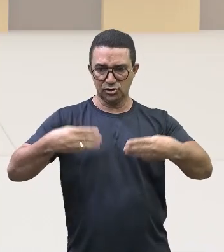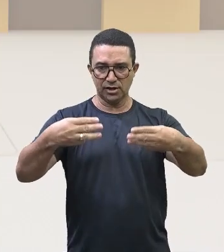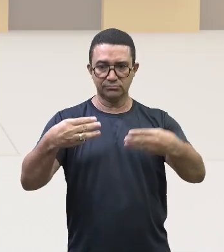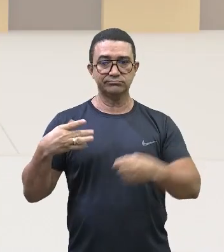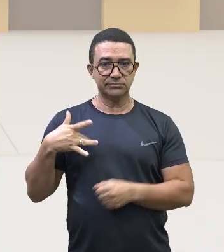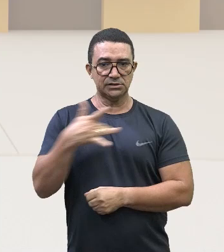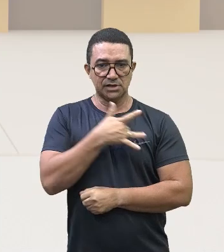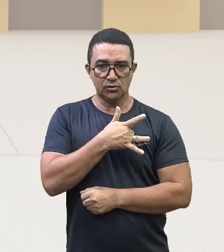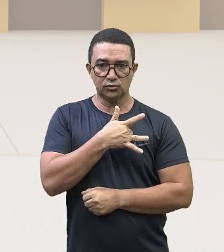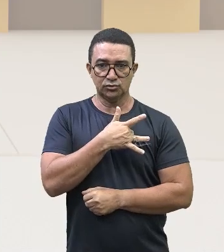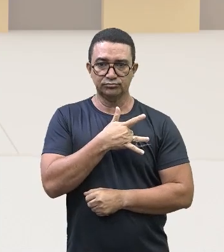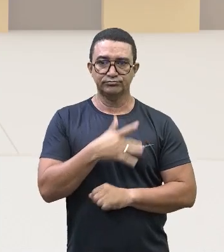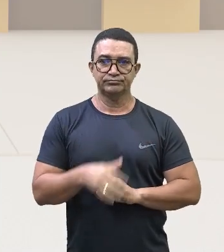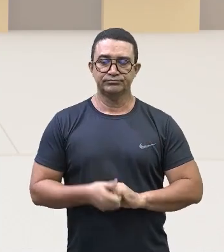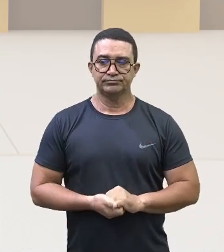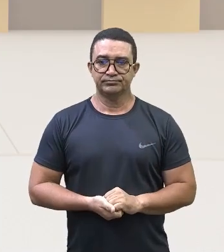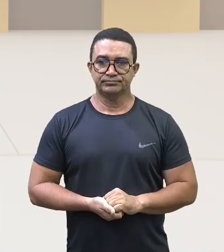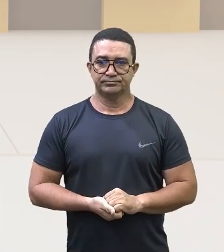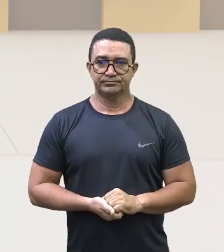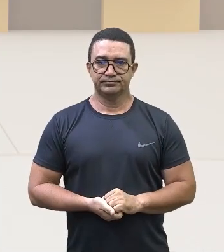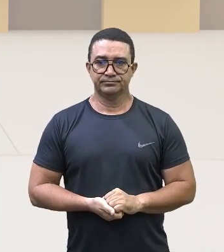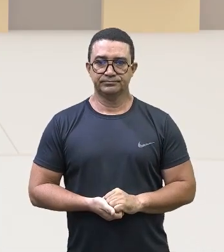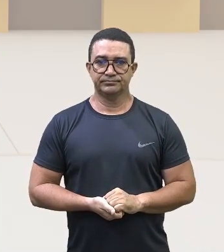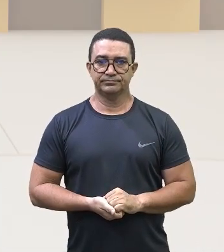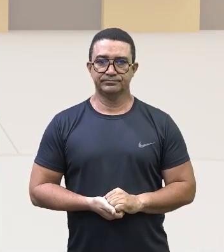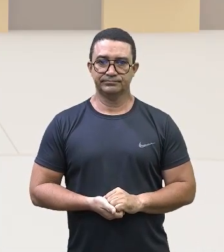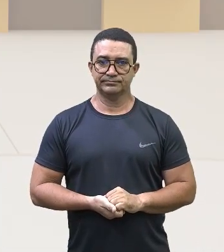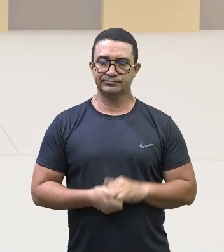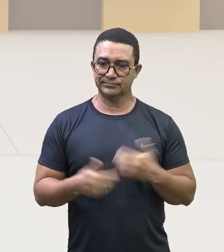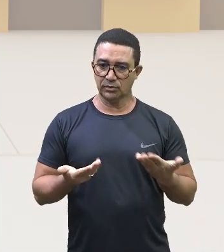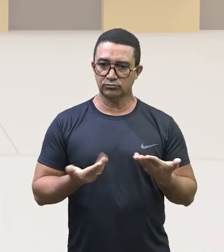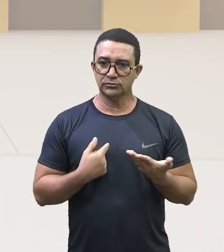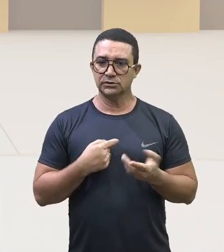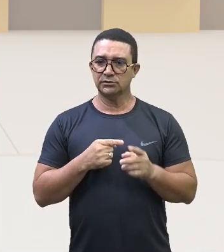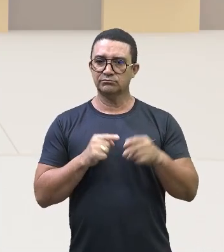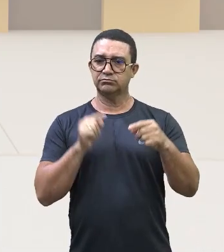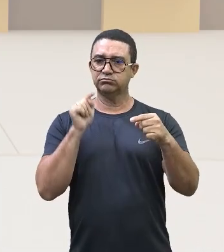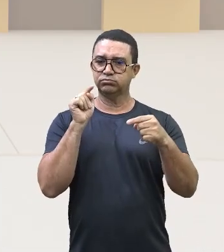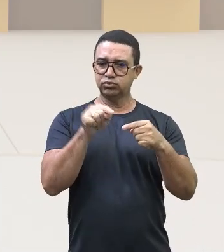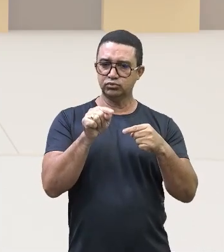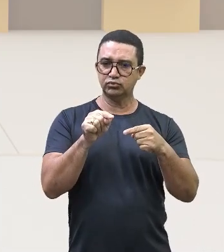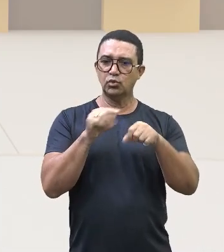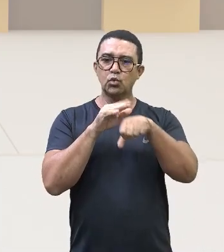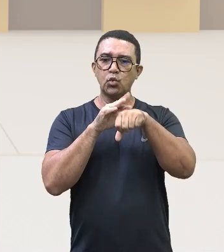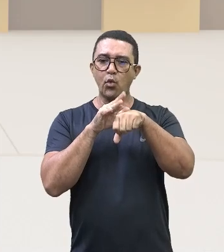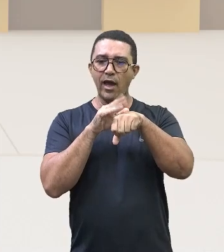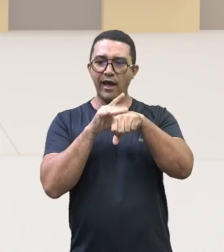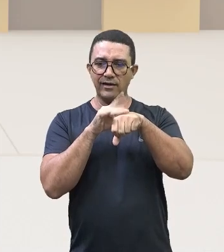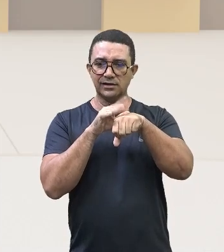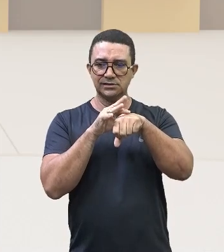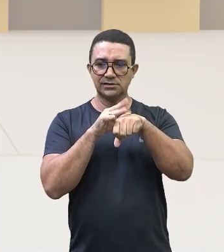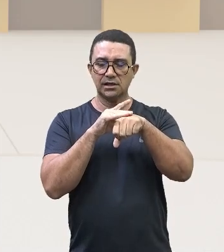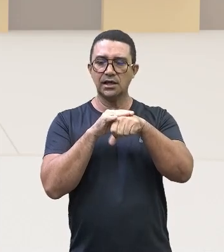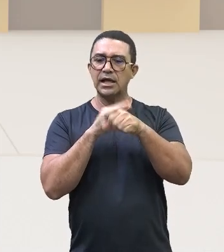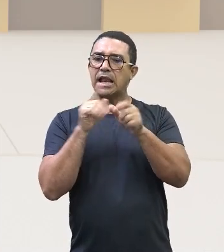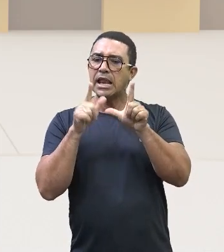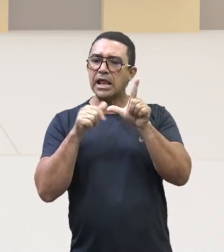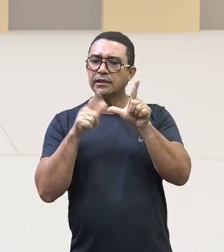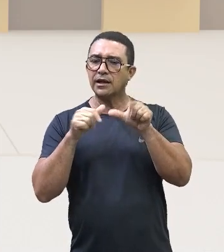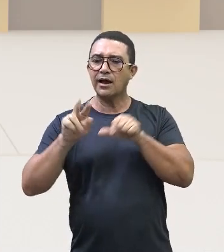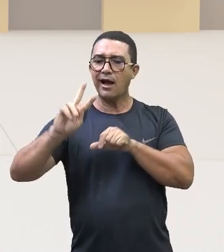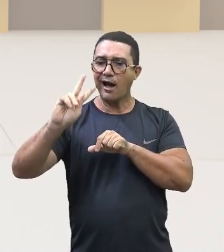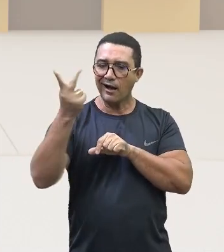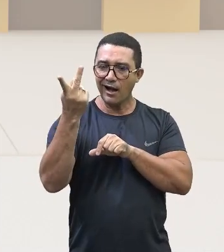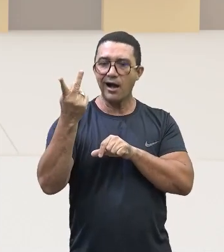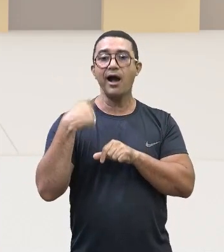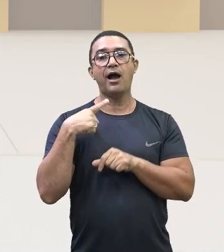A hipertensão arterial, tá? Então, quando você clica lá no grupo das doenças com inicial H, vai aparecer